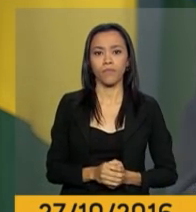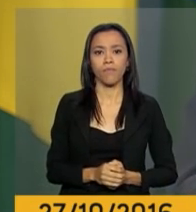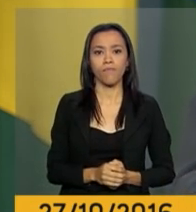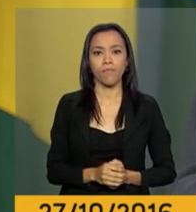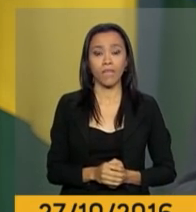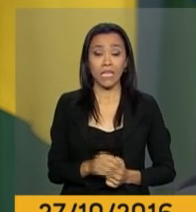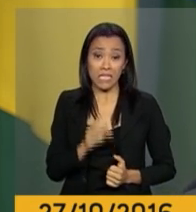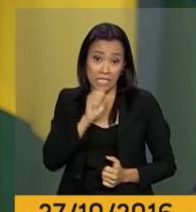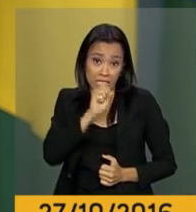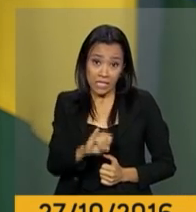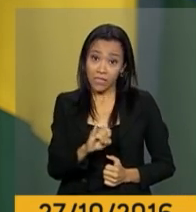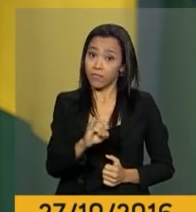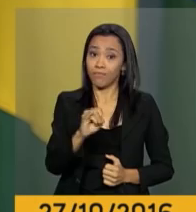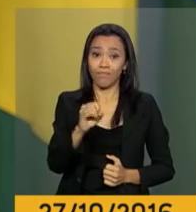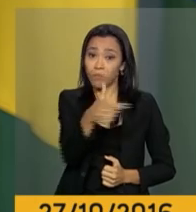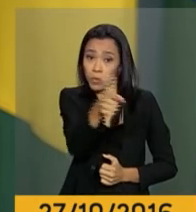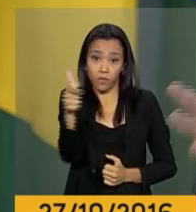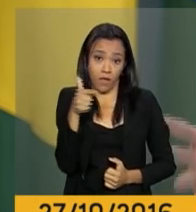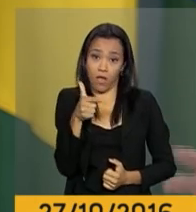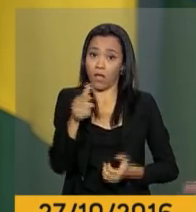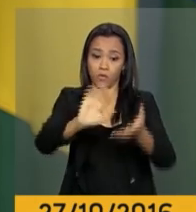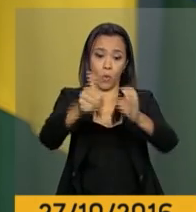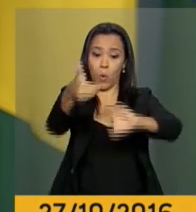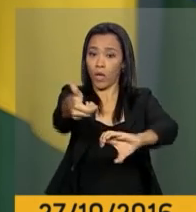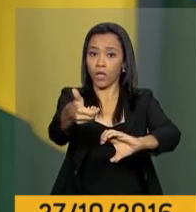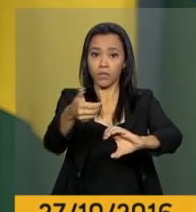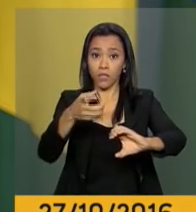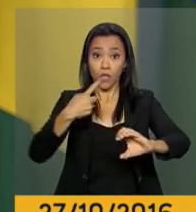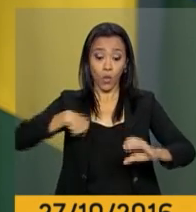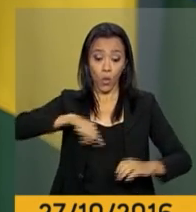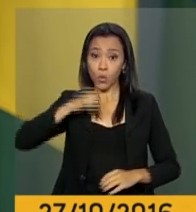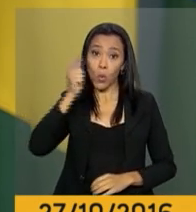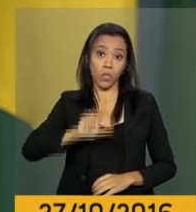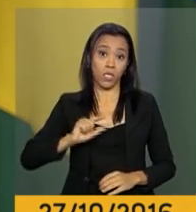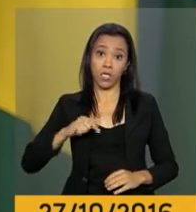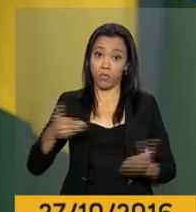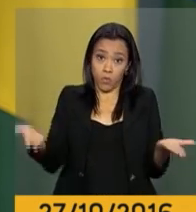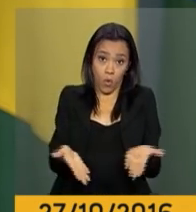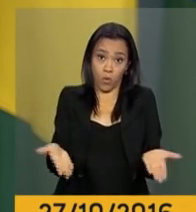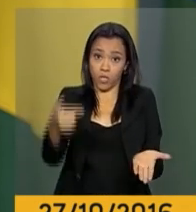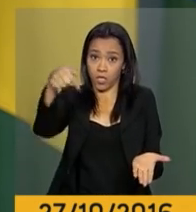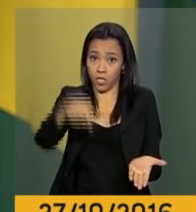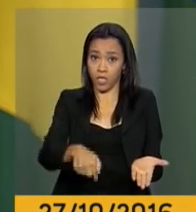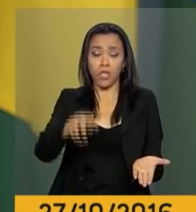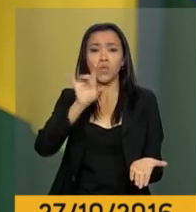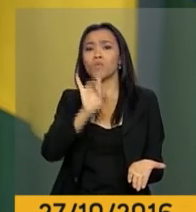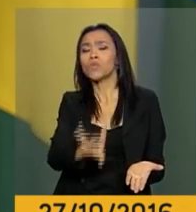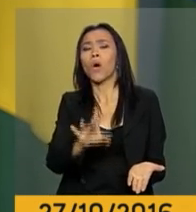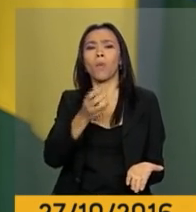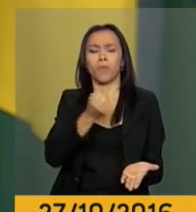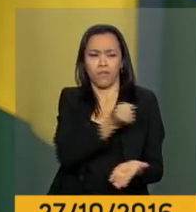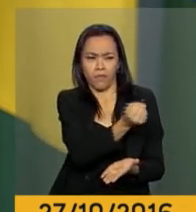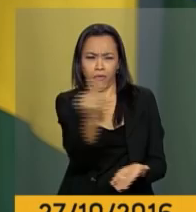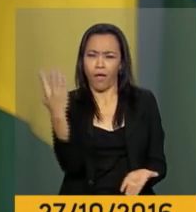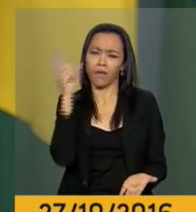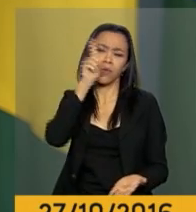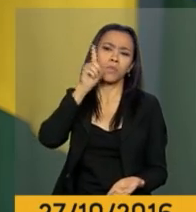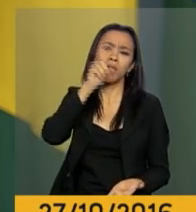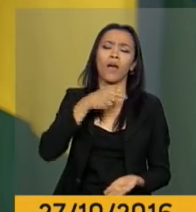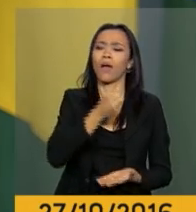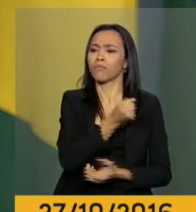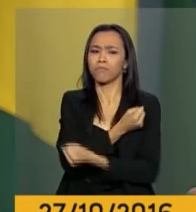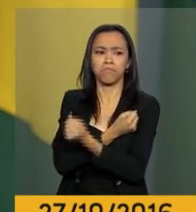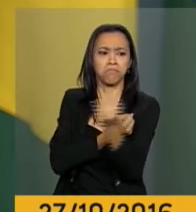Não fosse o Congresso Nacional, nós não chegaríamos até aqui, não só pelo número de deputados e